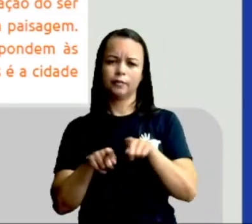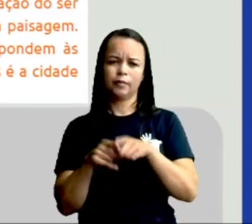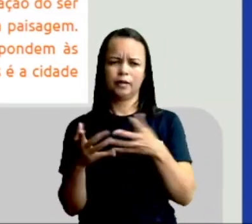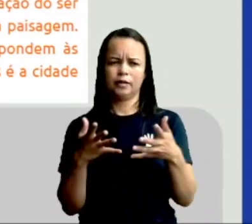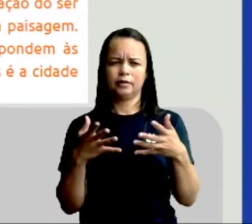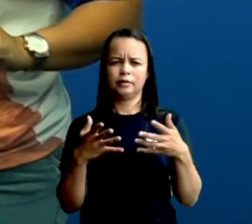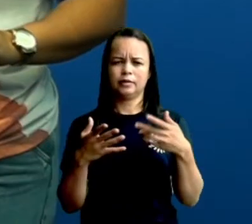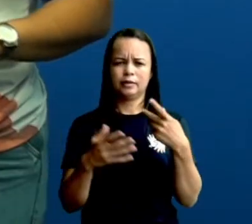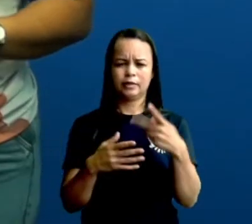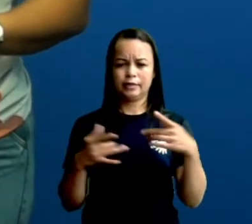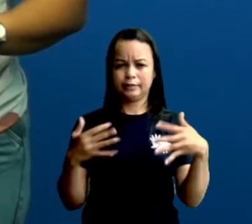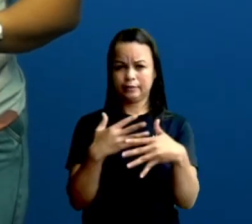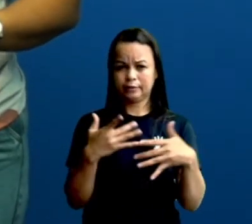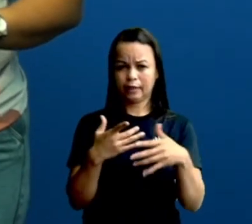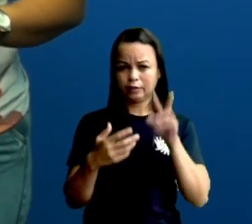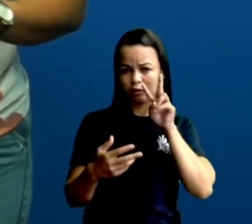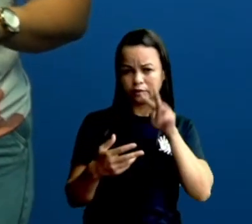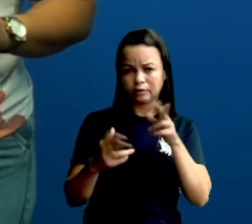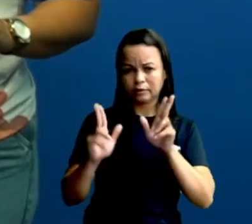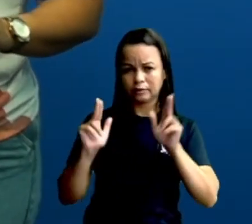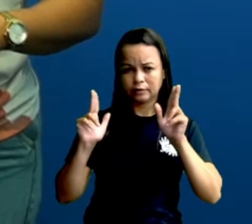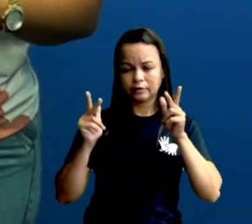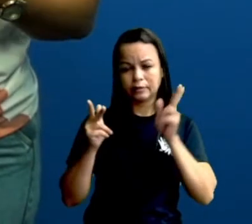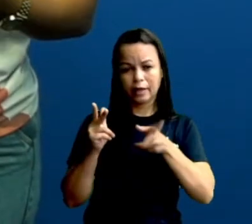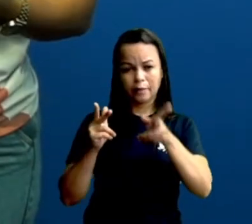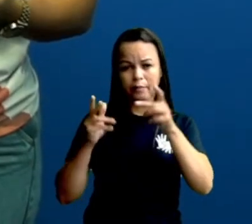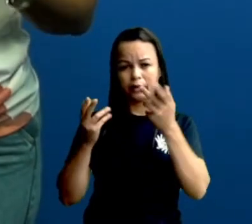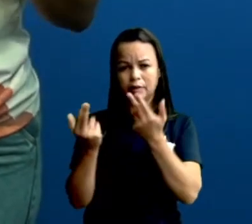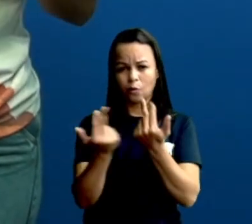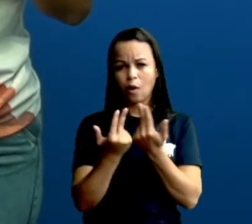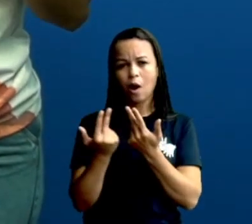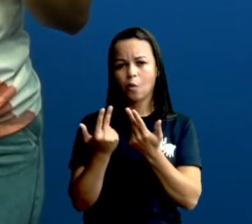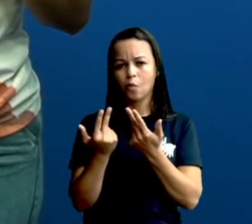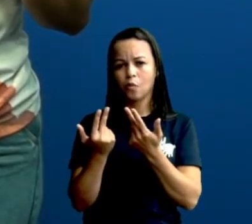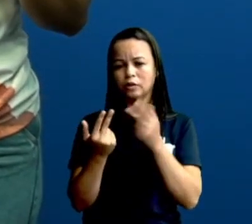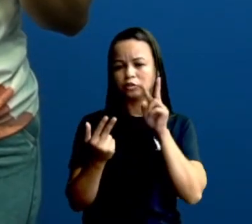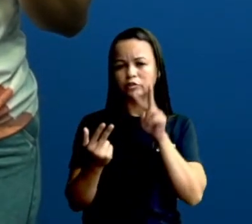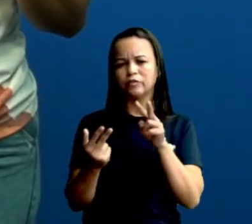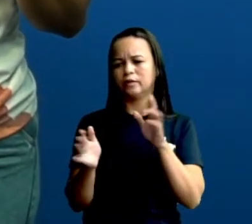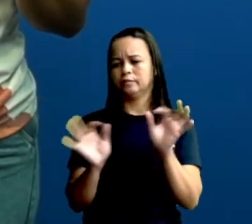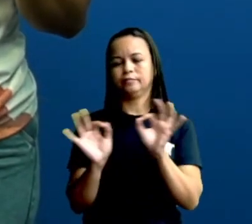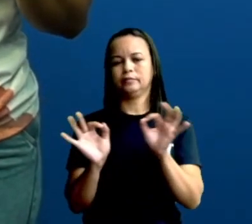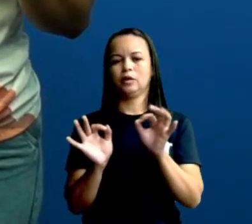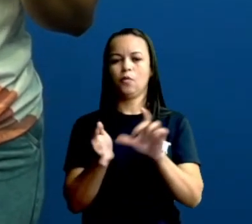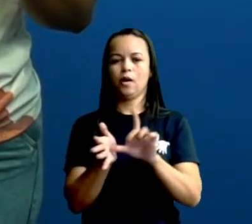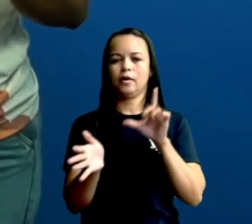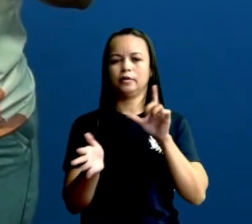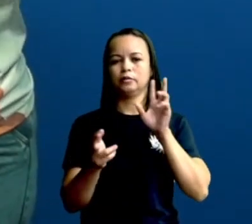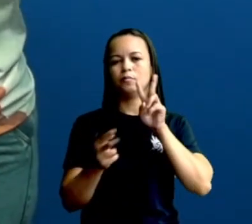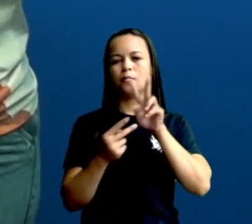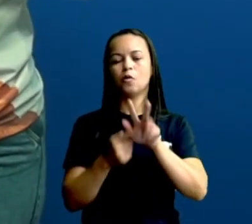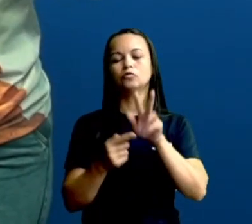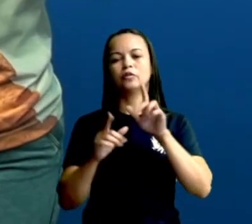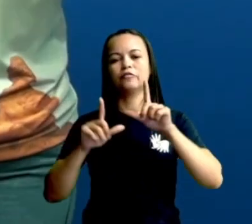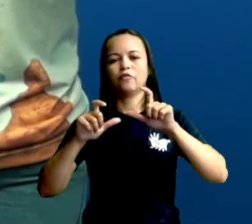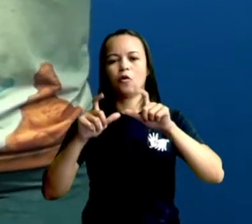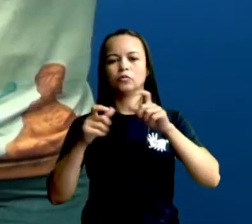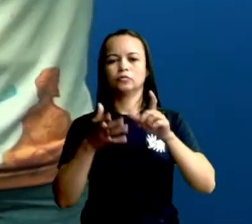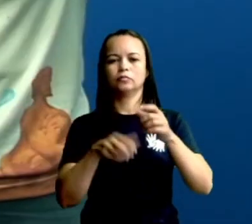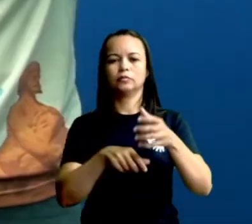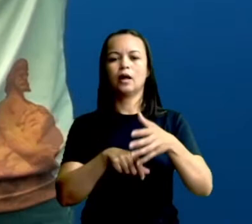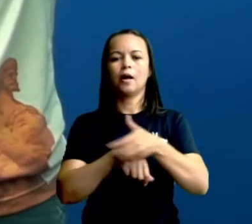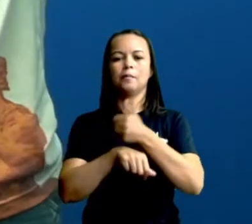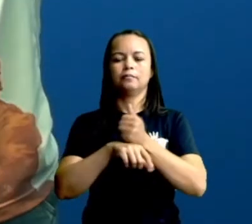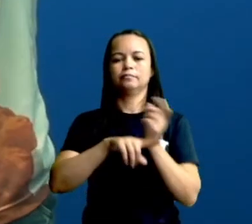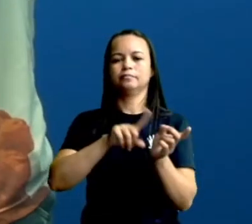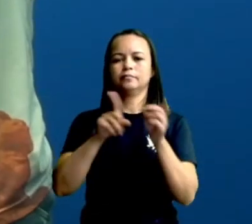cidade sempre foi assim, desse jeito que a gente vê hoje? Não. Antes, a gente já até trouxe fotos aqui sobre isso, né? A Praça da Matriz. Era